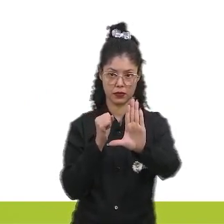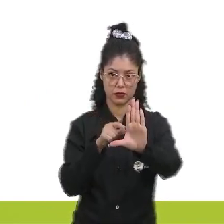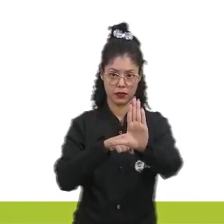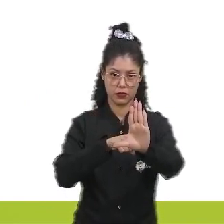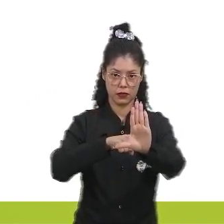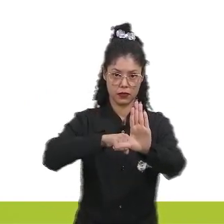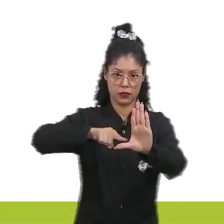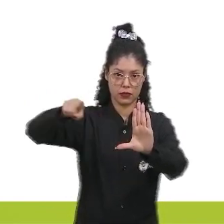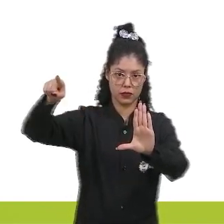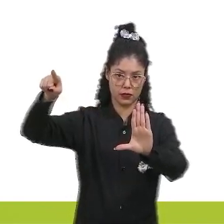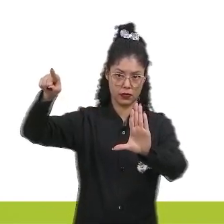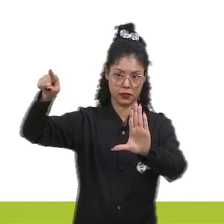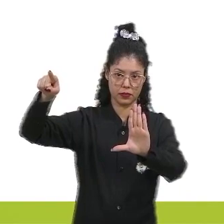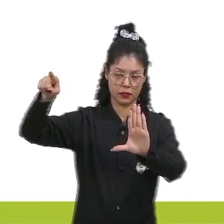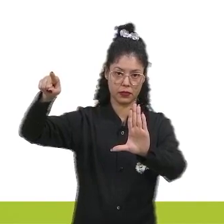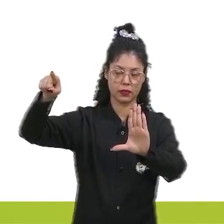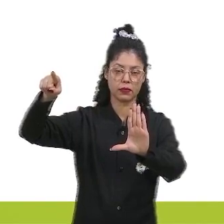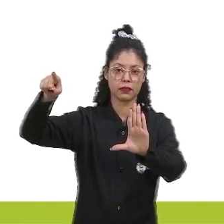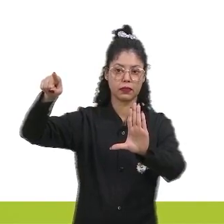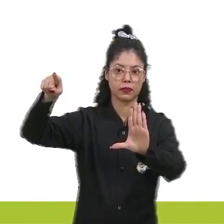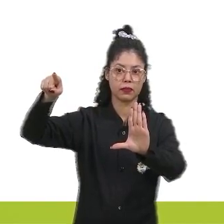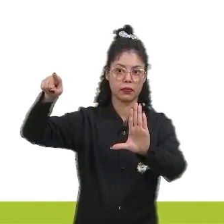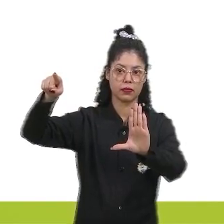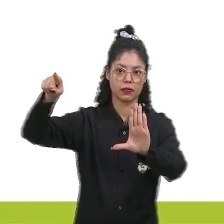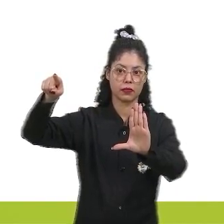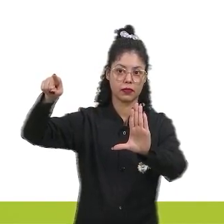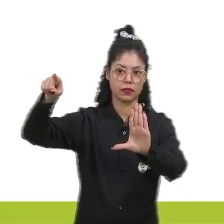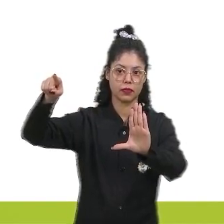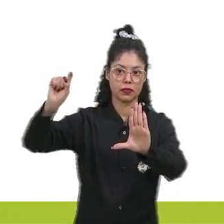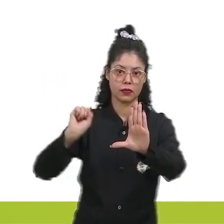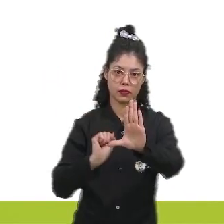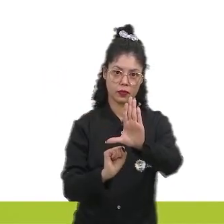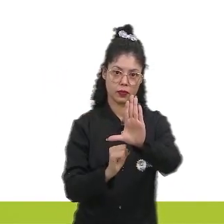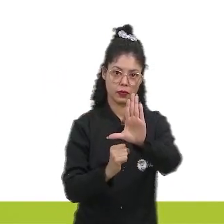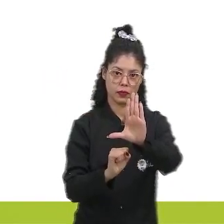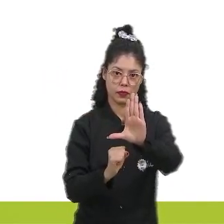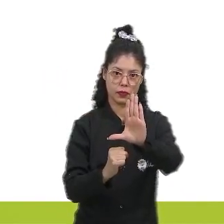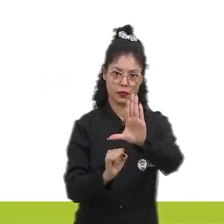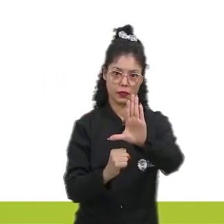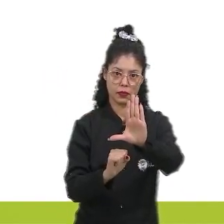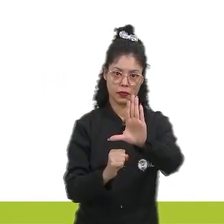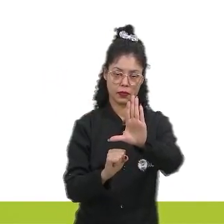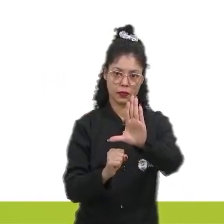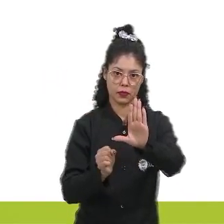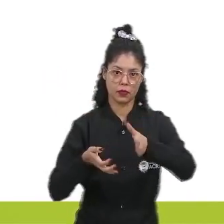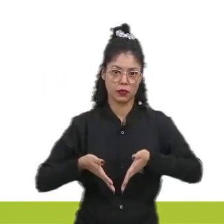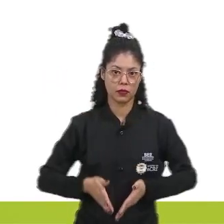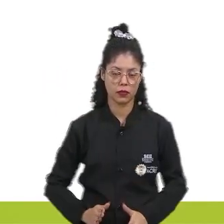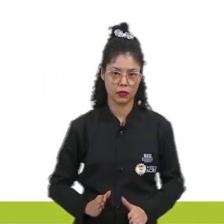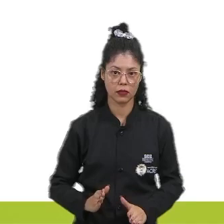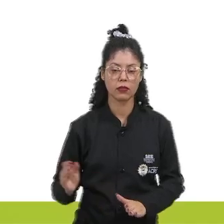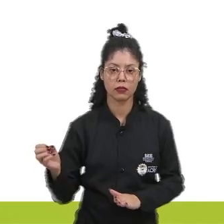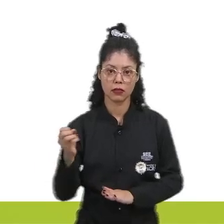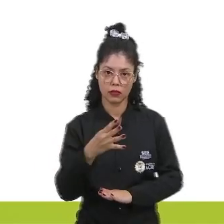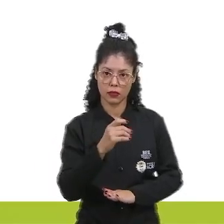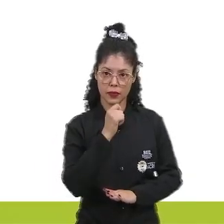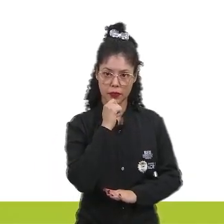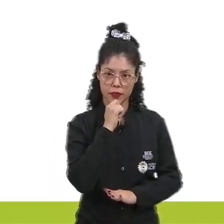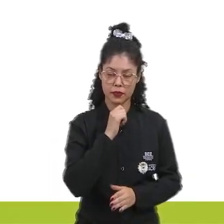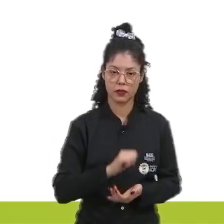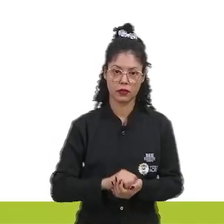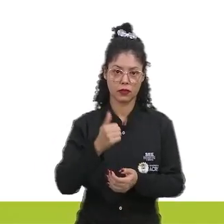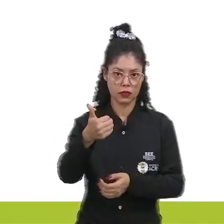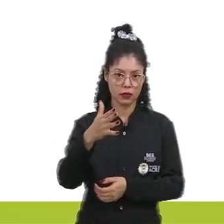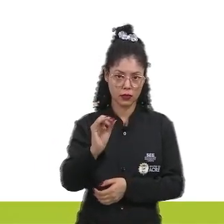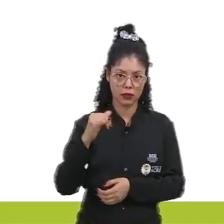Olha o gráfico aí como é que fica. Quando ela tinha 8 anos, a irmã mais nova nasceu, que é o zero da função. Quando ela tinha 10